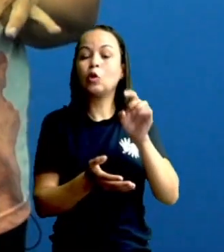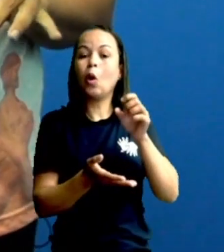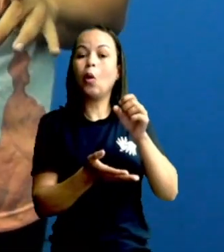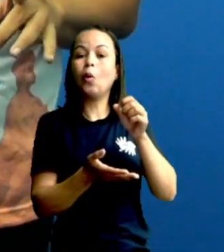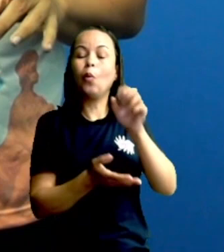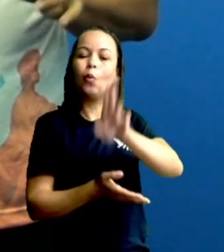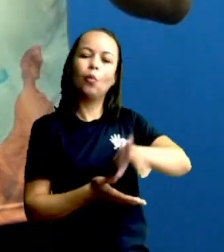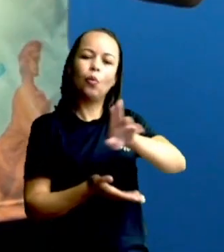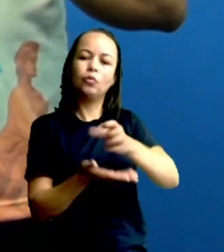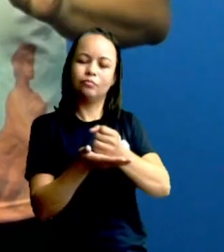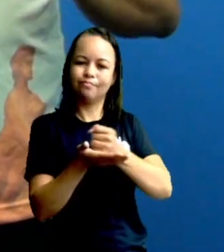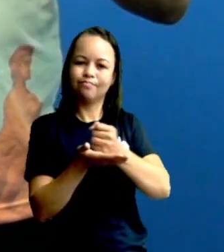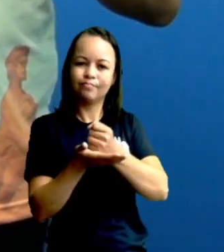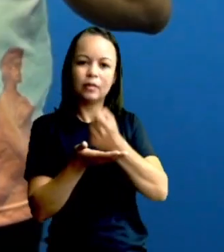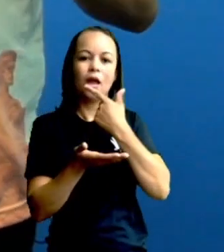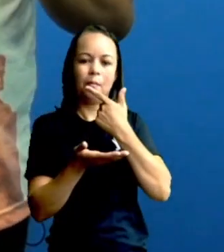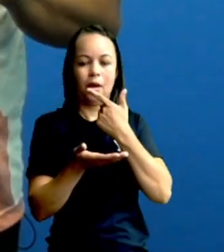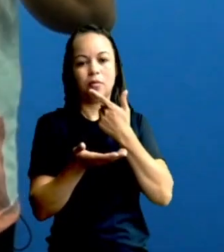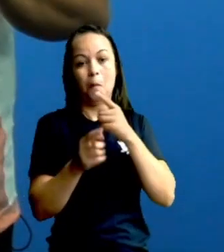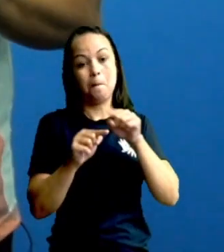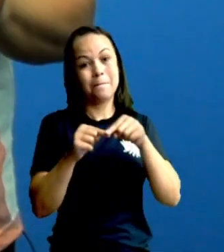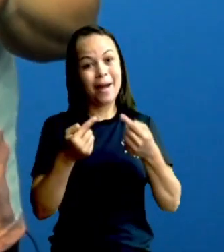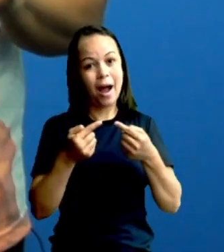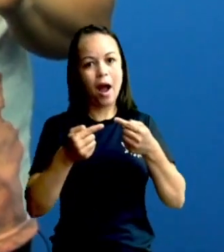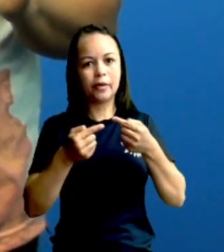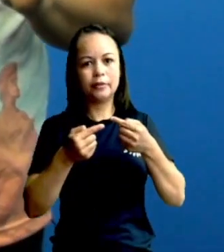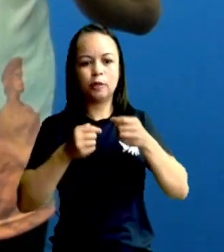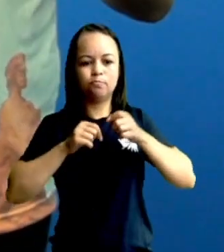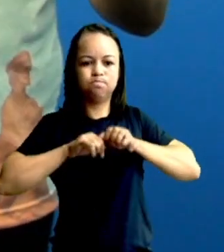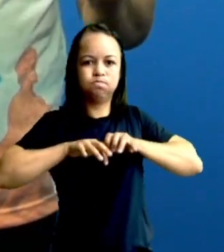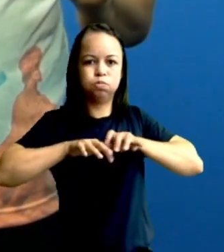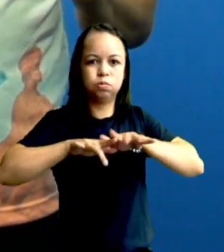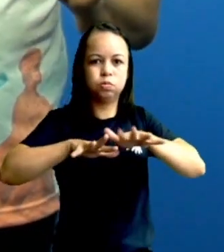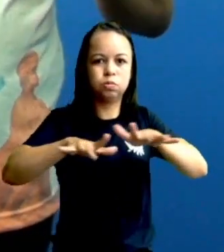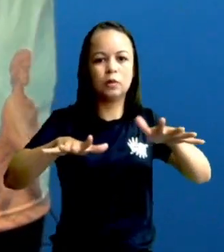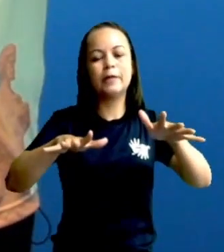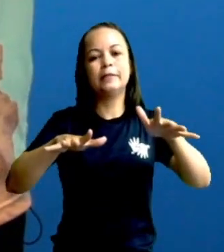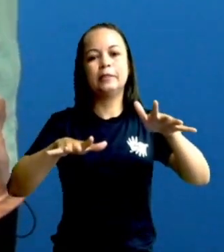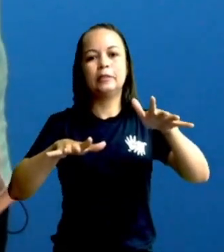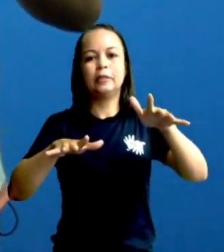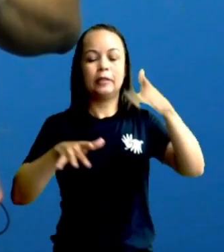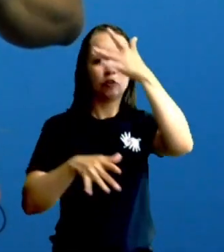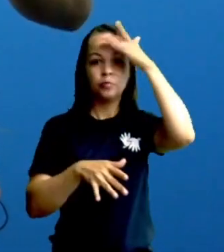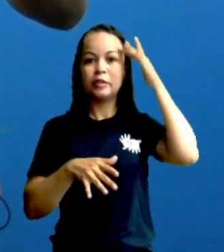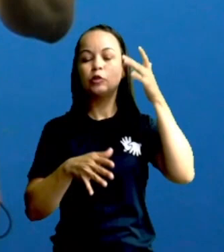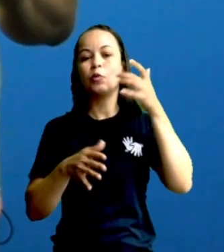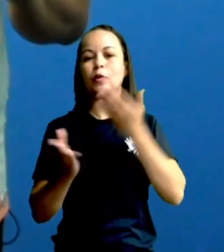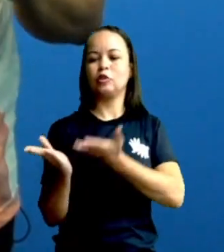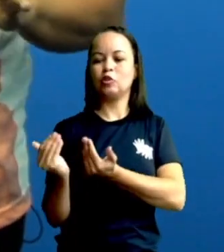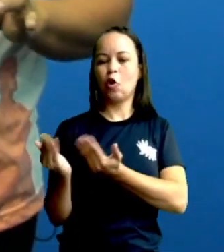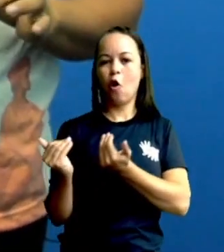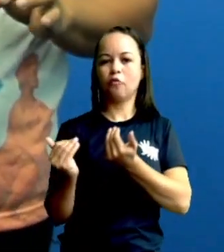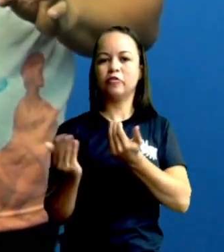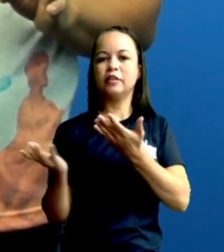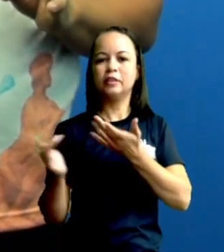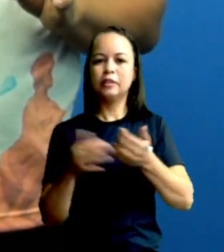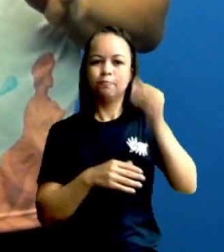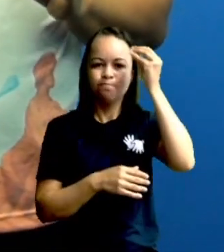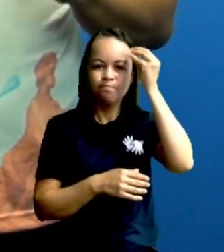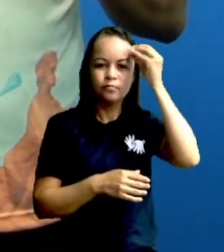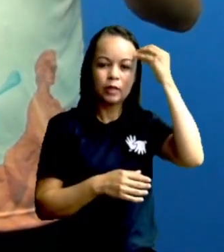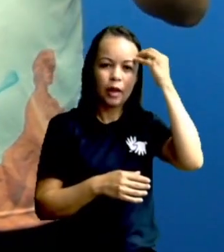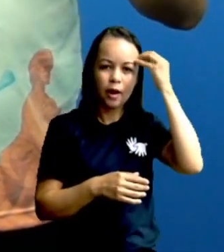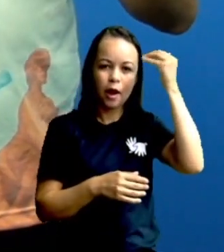Só que tem um problema. É uma doença que vem crescendo assustadoramente em adolescentes e jovens adultos. E um dos motivos